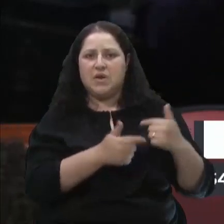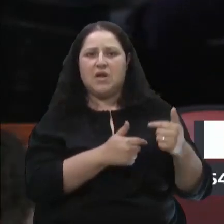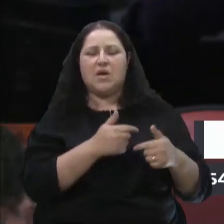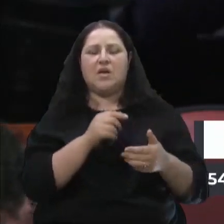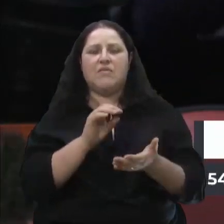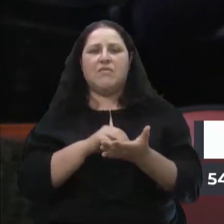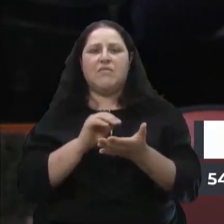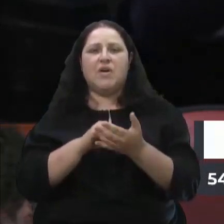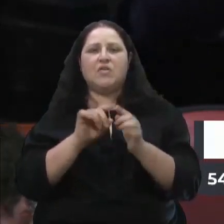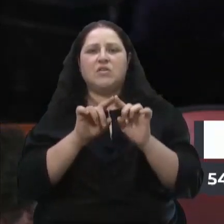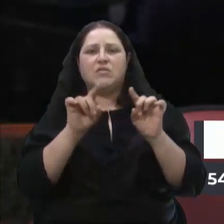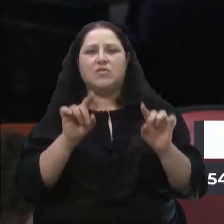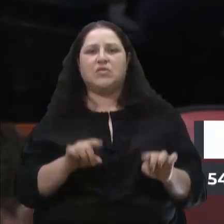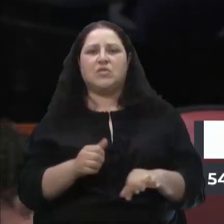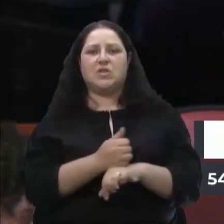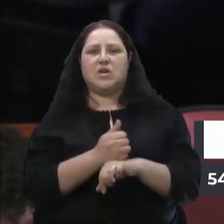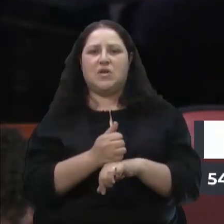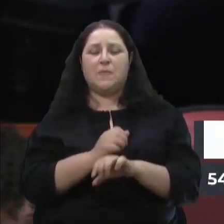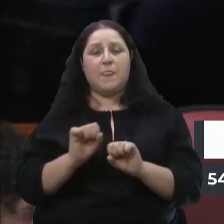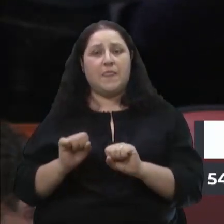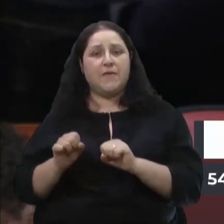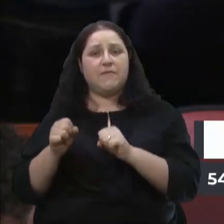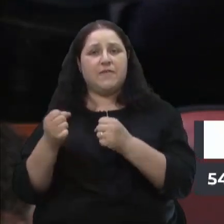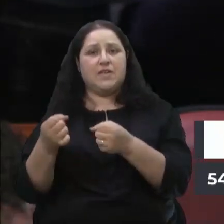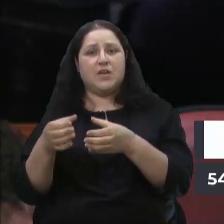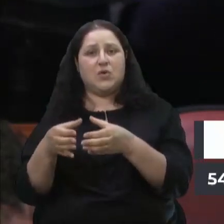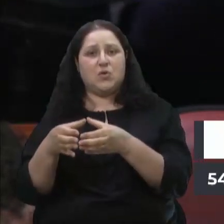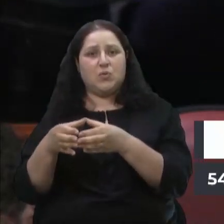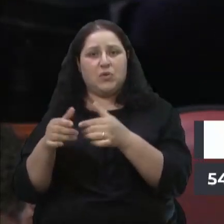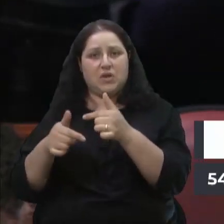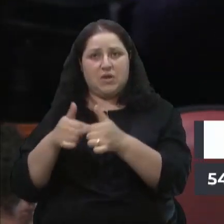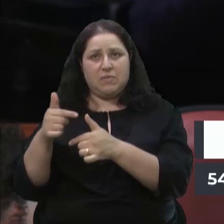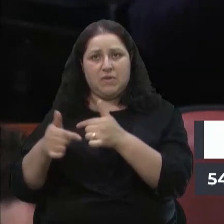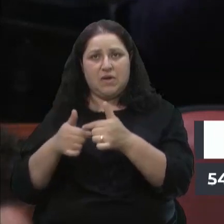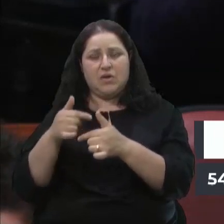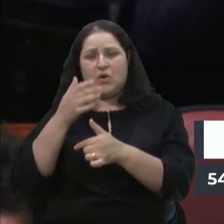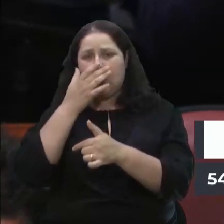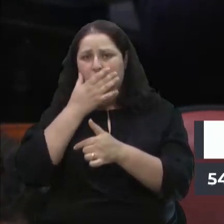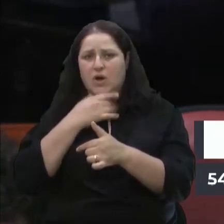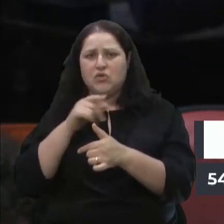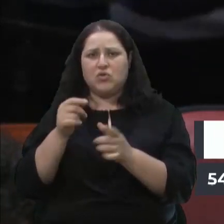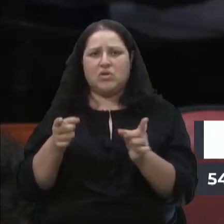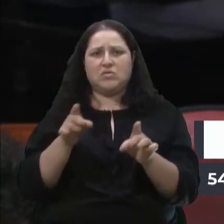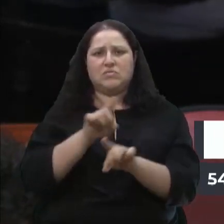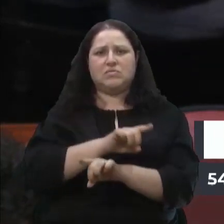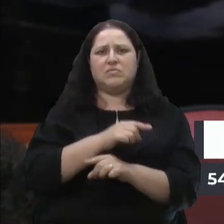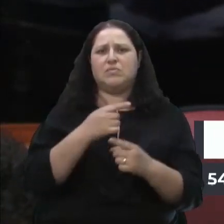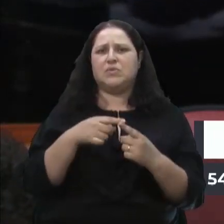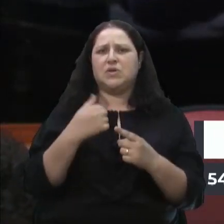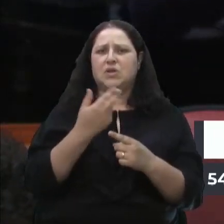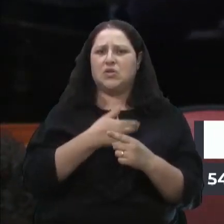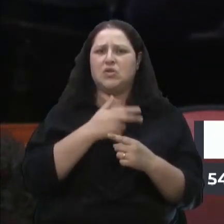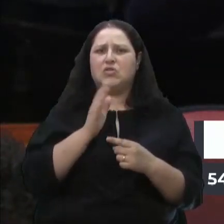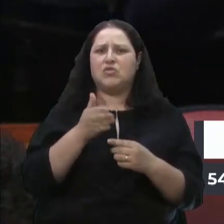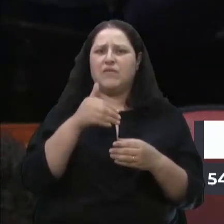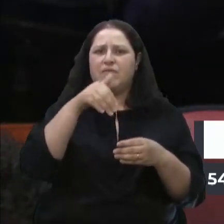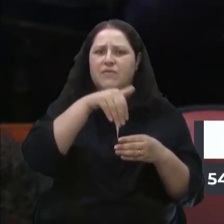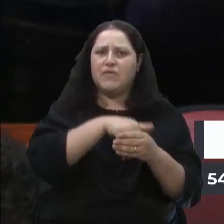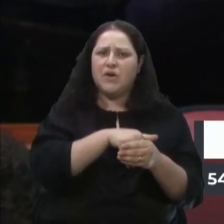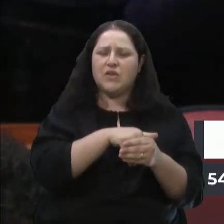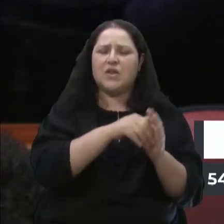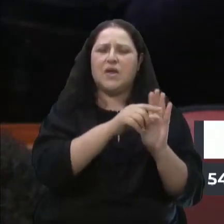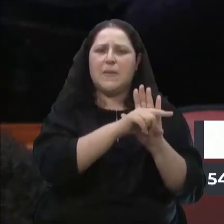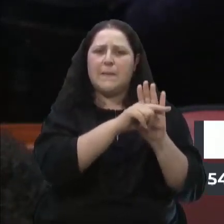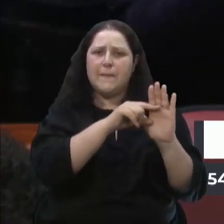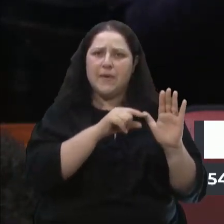E defender a guarda municipal, eu acho contraditório, porque nós acabamos de votar uma